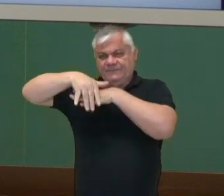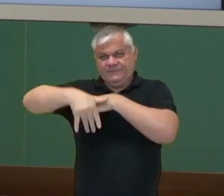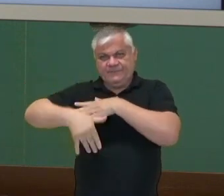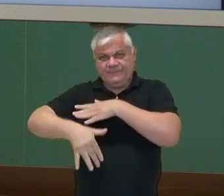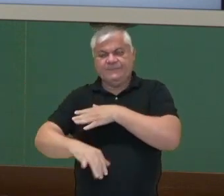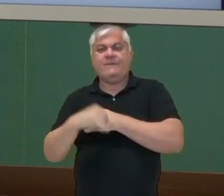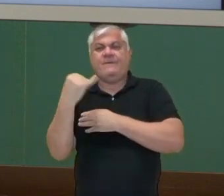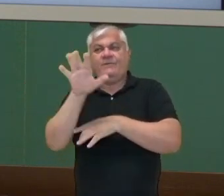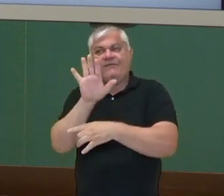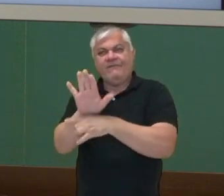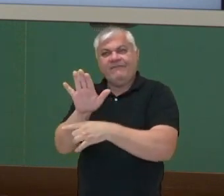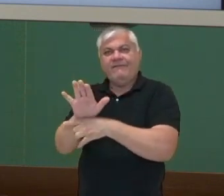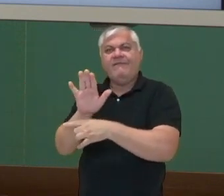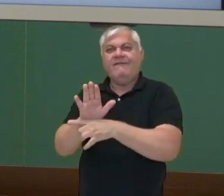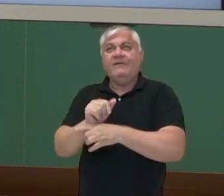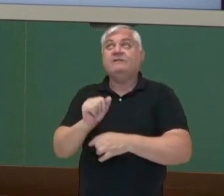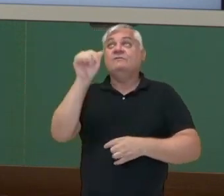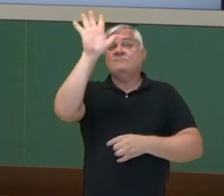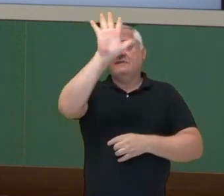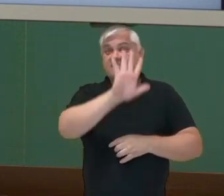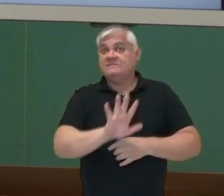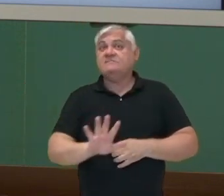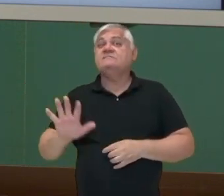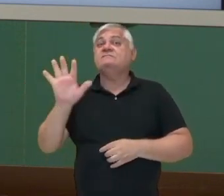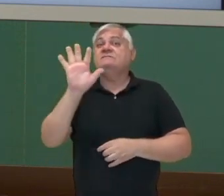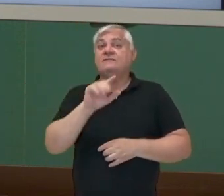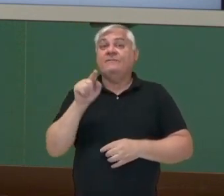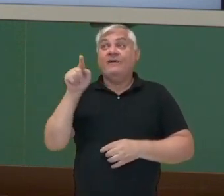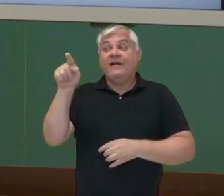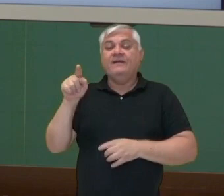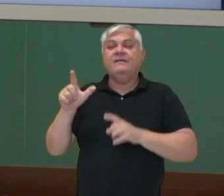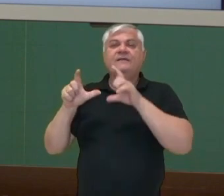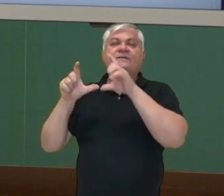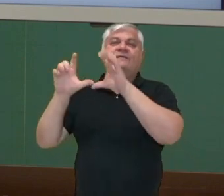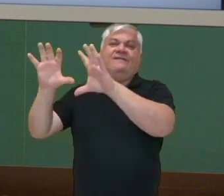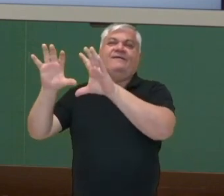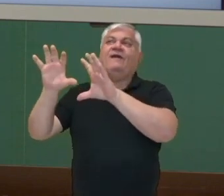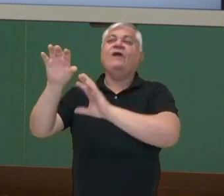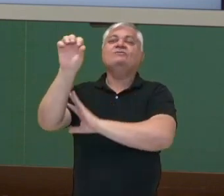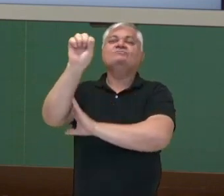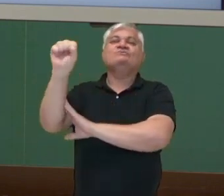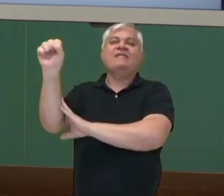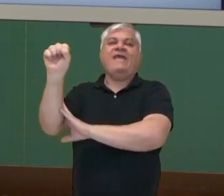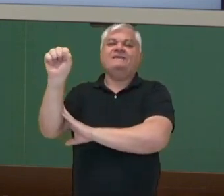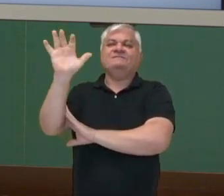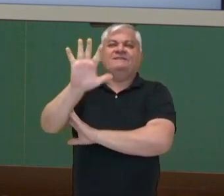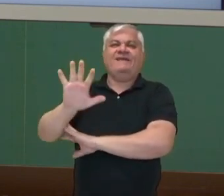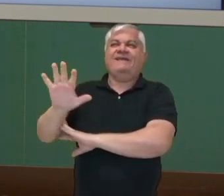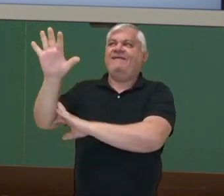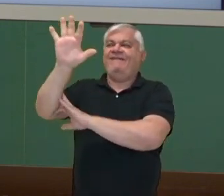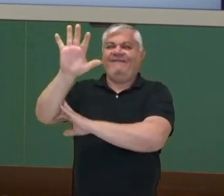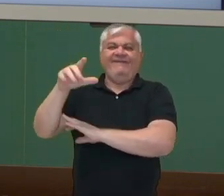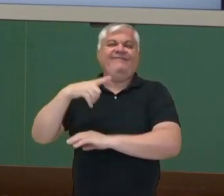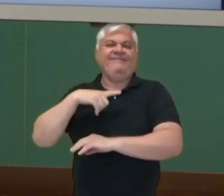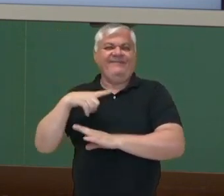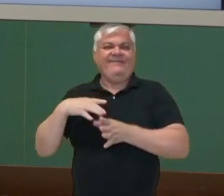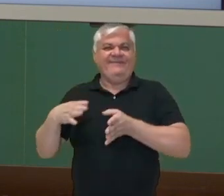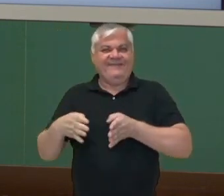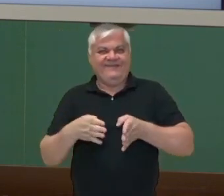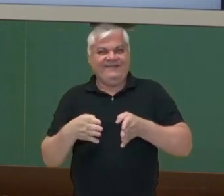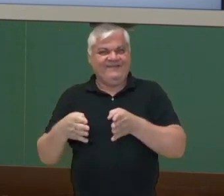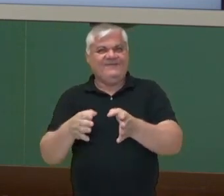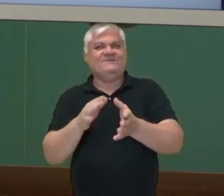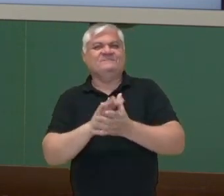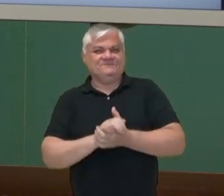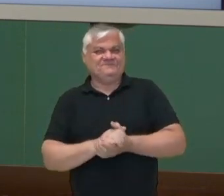nessa região, como no Brasil inteiro. Mas, neste caso aqui, a gente mostra o exemplo de utilização dos rios da região sudeste